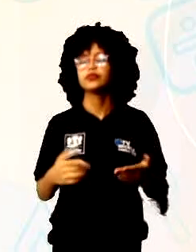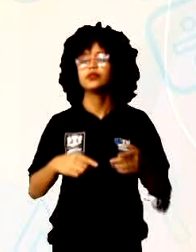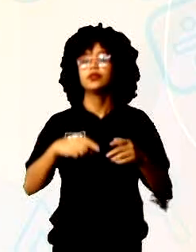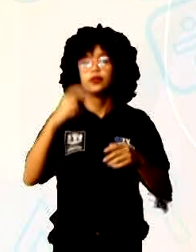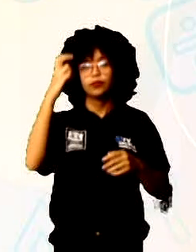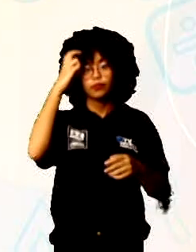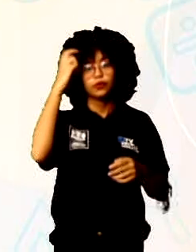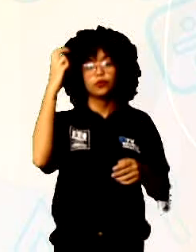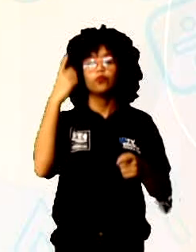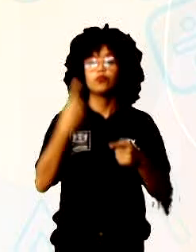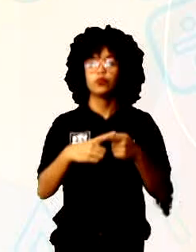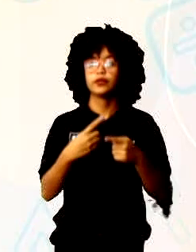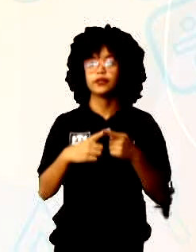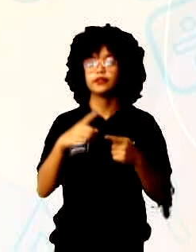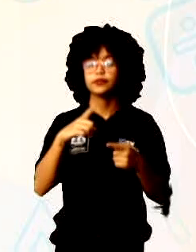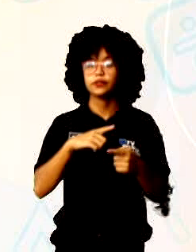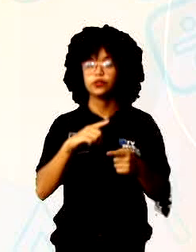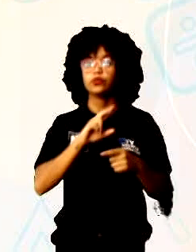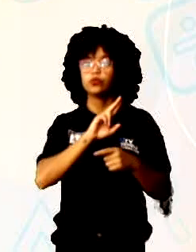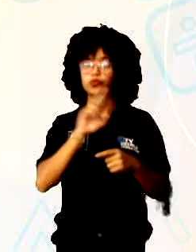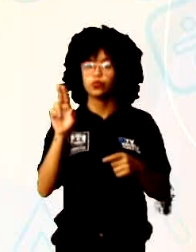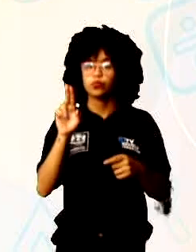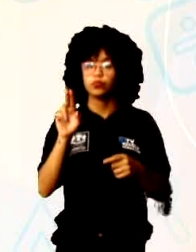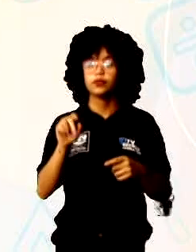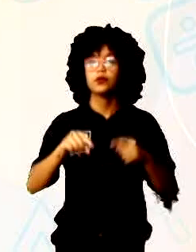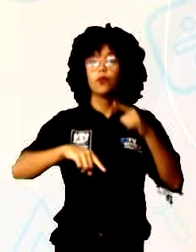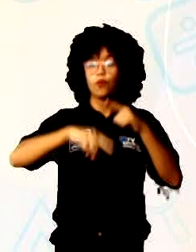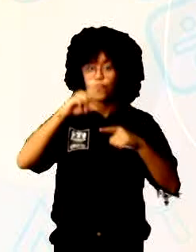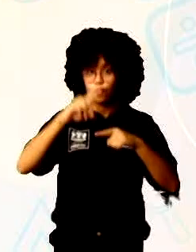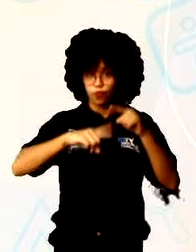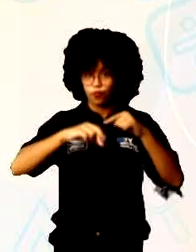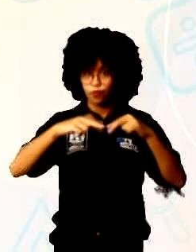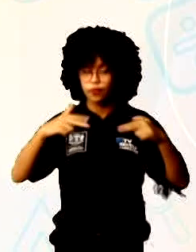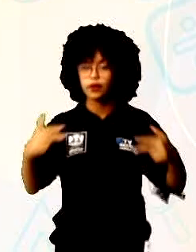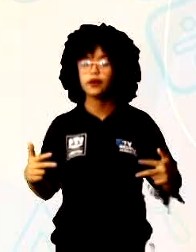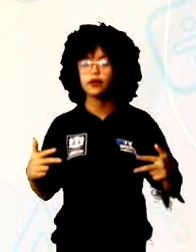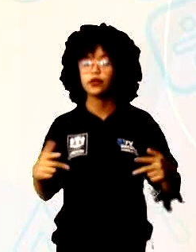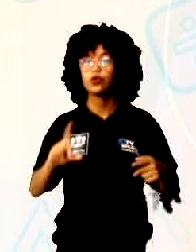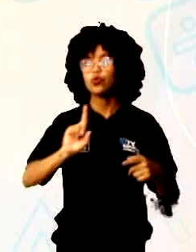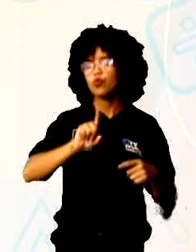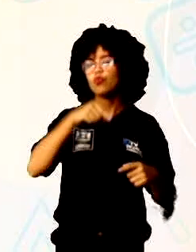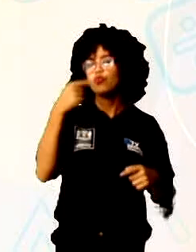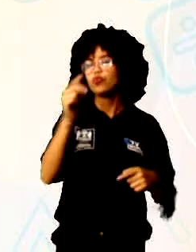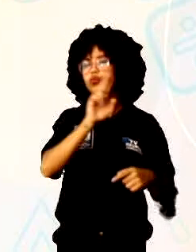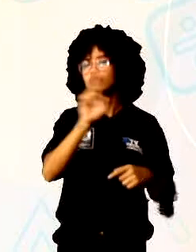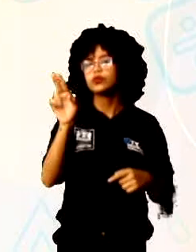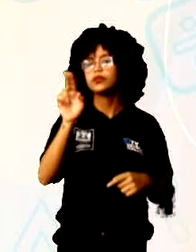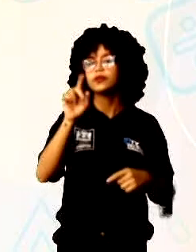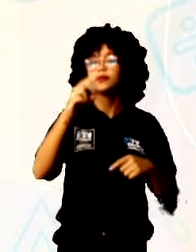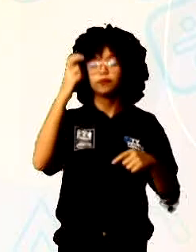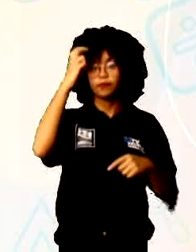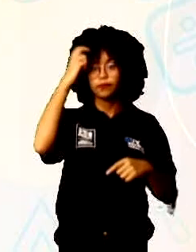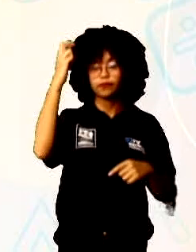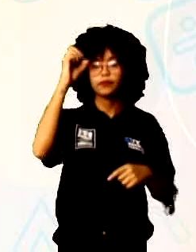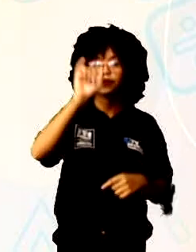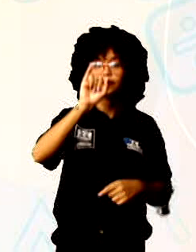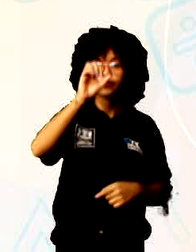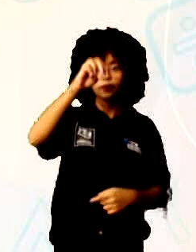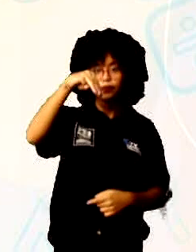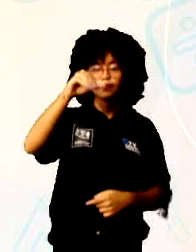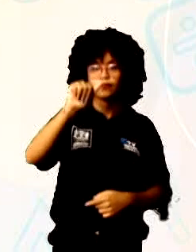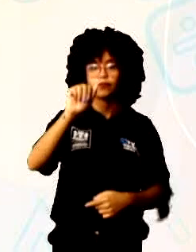patrimônio Porque existe o nome que é dado ao patrimônio material e outro nome é Patrimônio imaterial